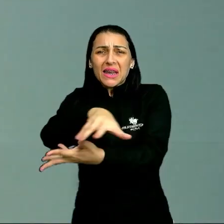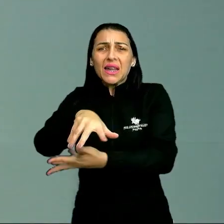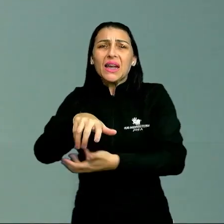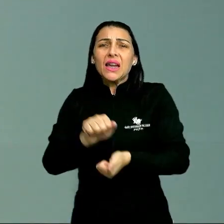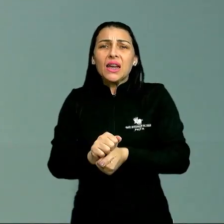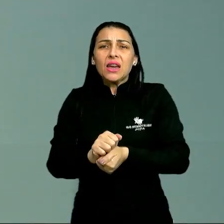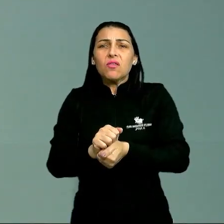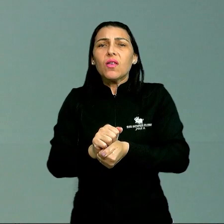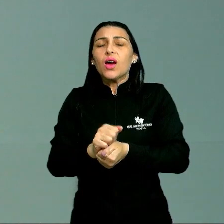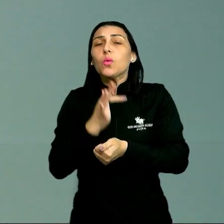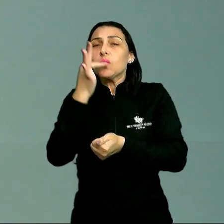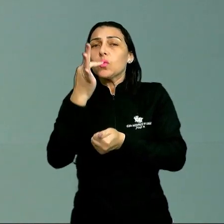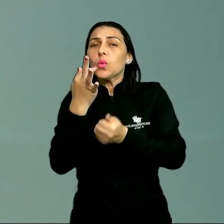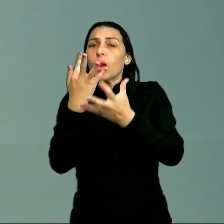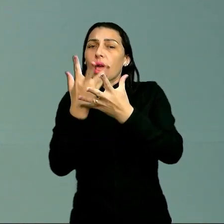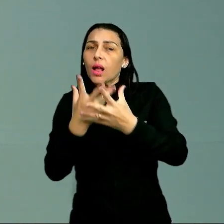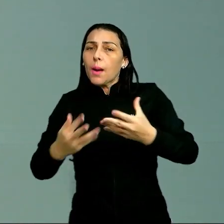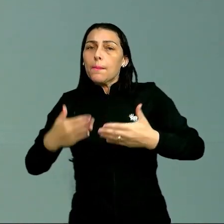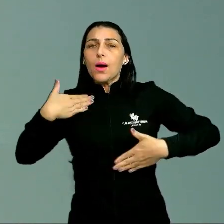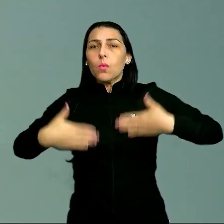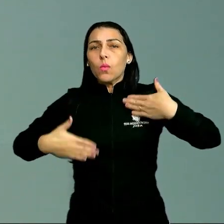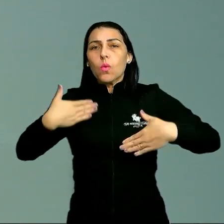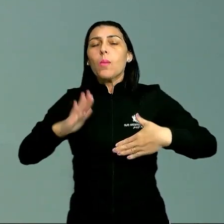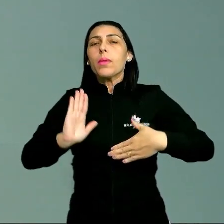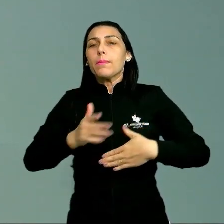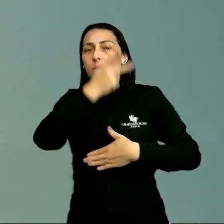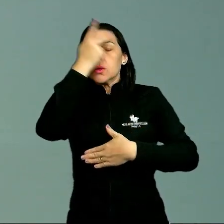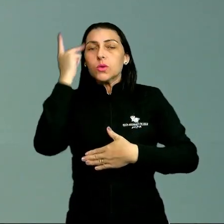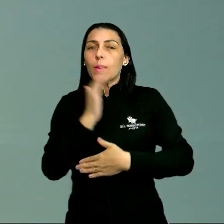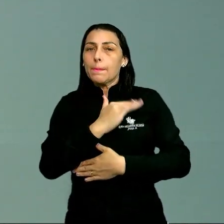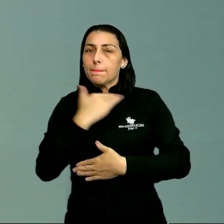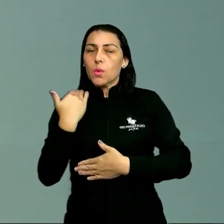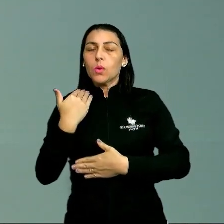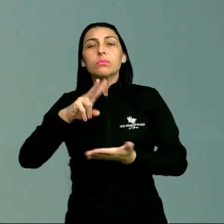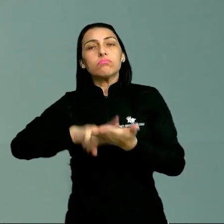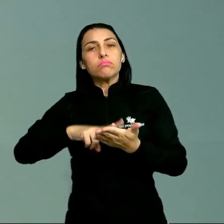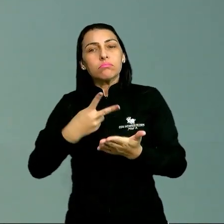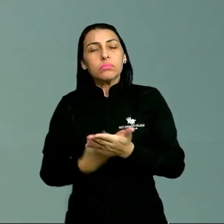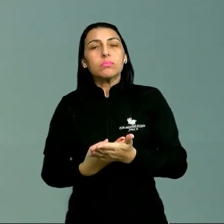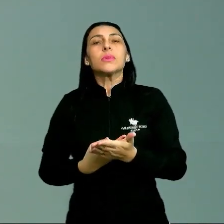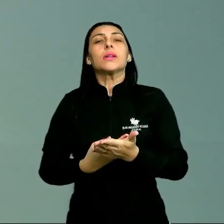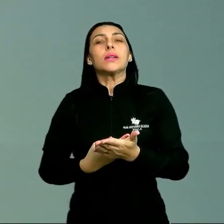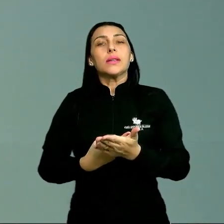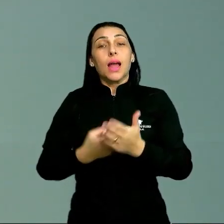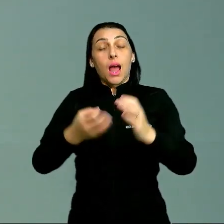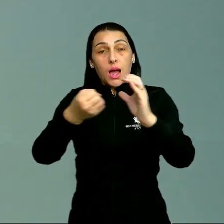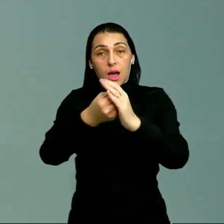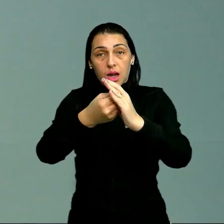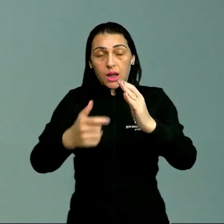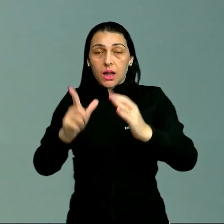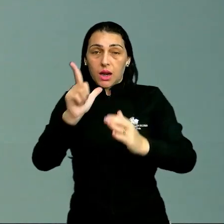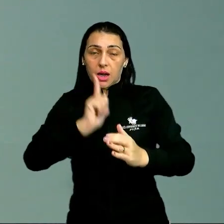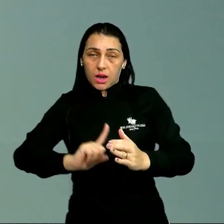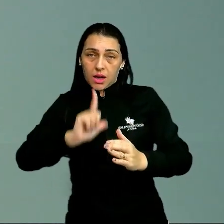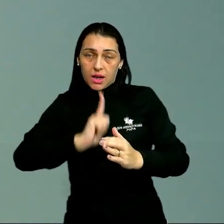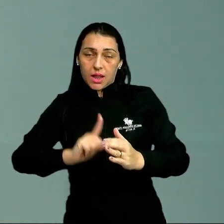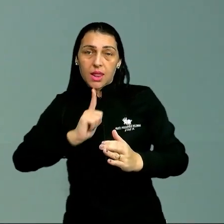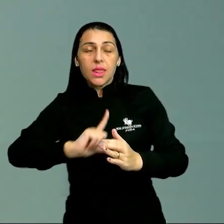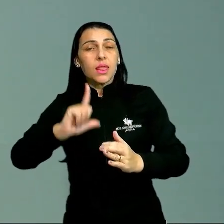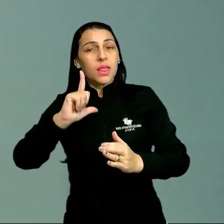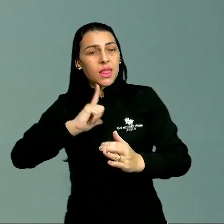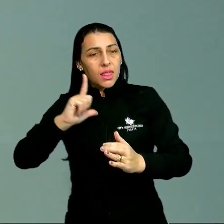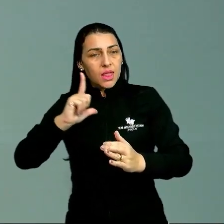Então, observa que esse poema, ele traduz bem a característica literária do escritor, uma vez que ele tem